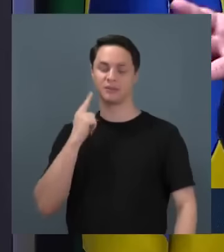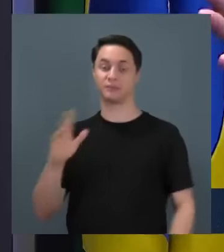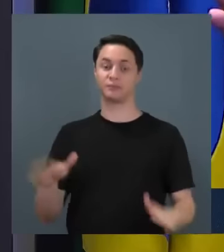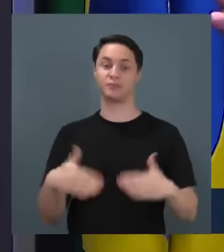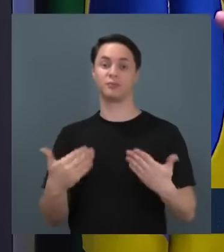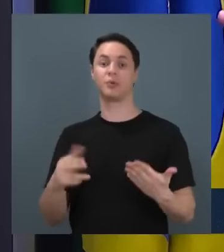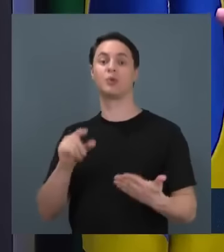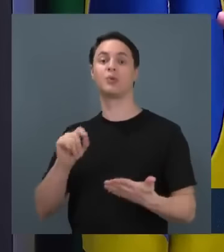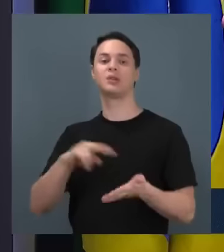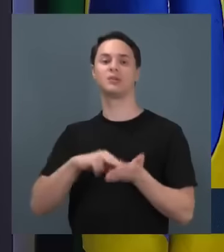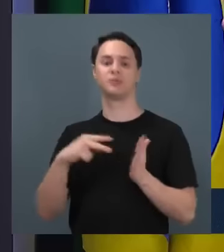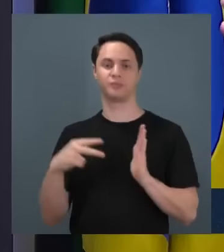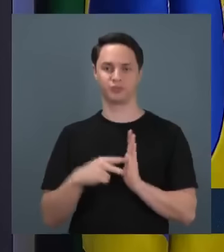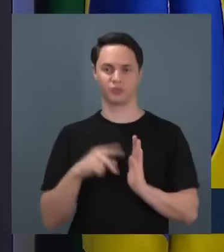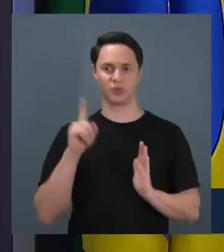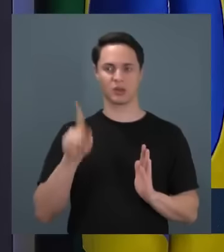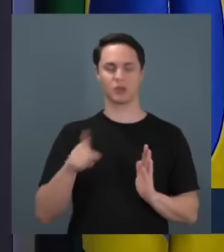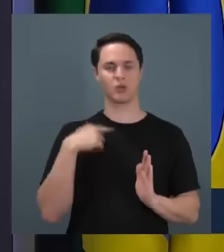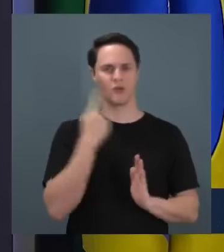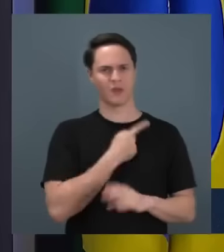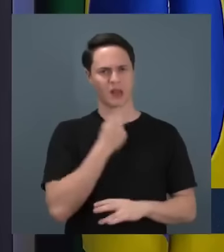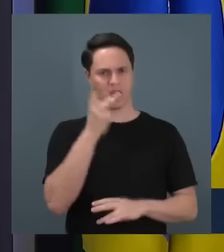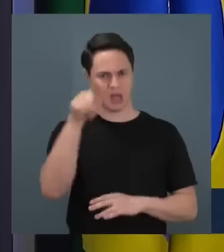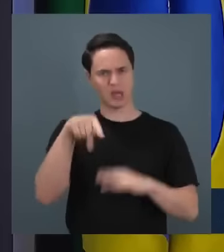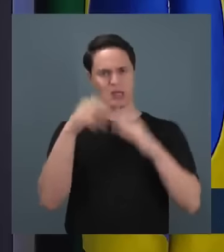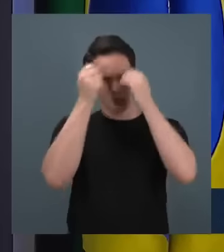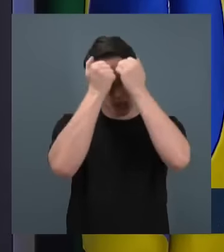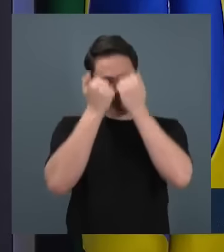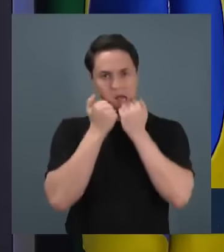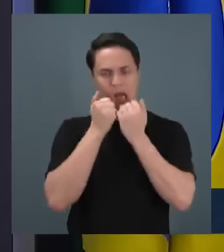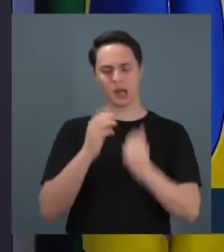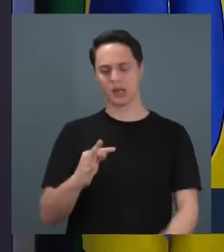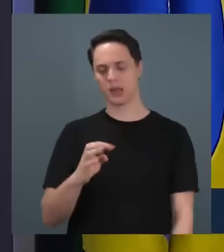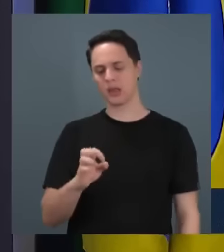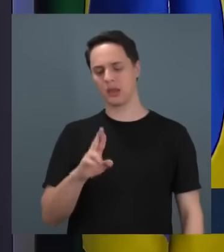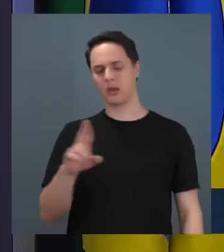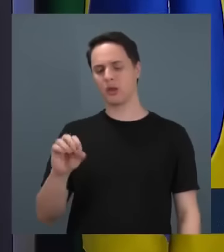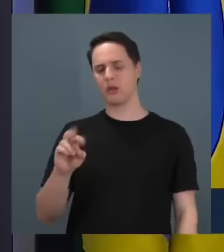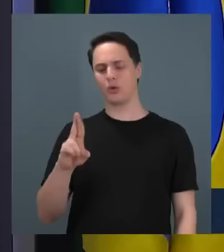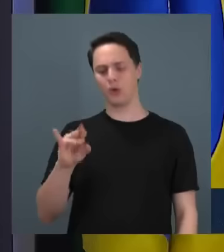isso, se não chamarmos de terrorismo? O que é isso?